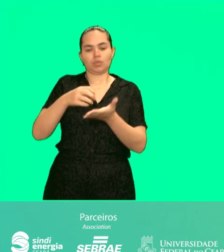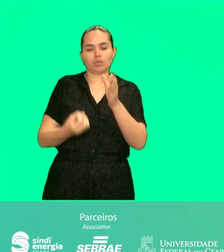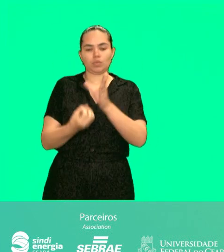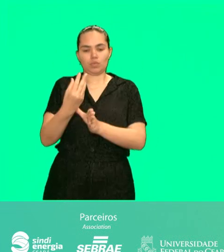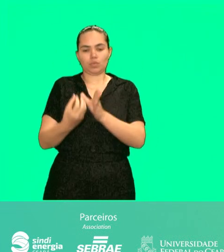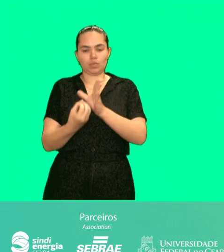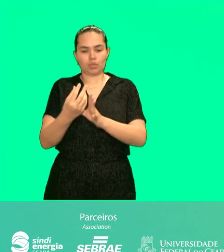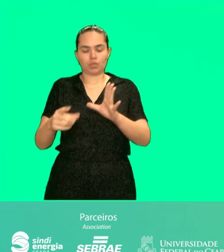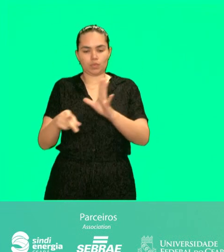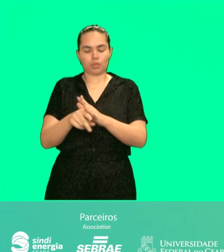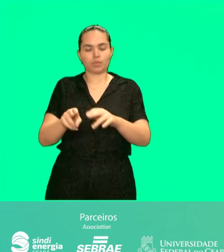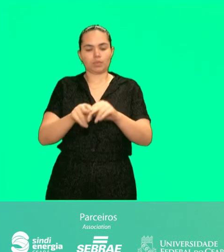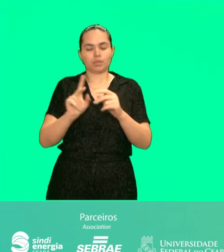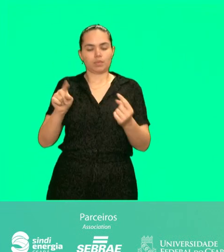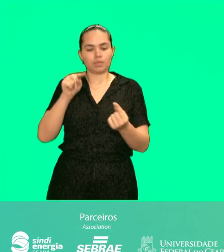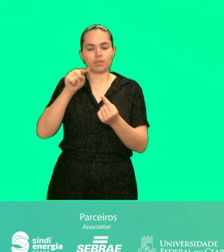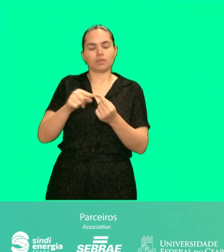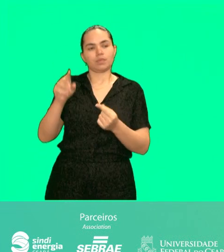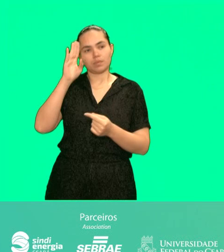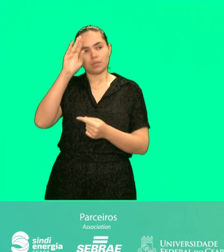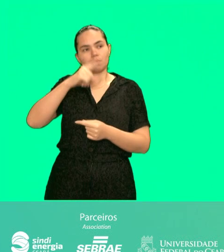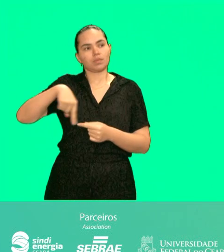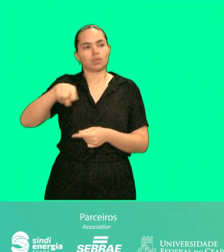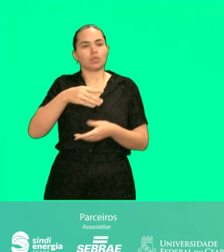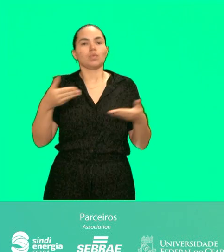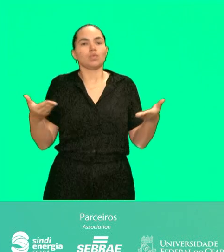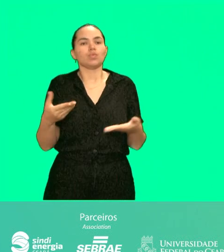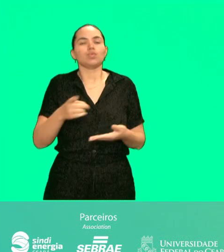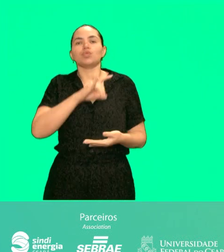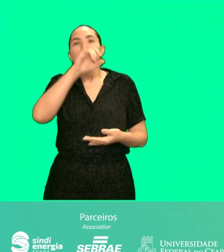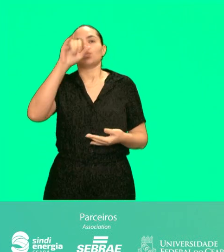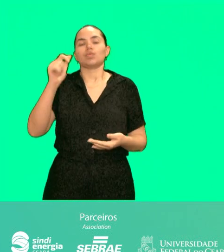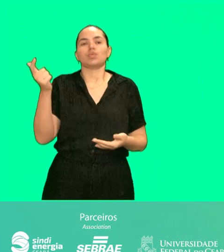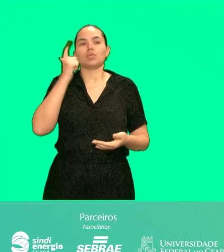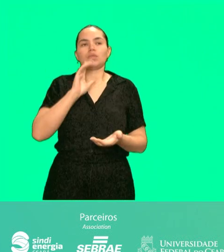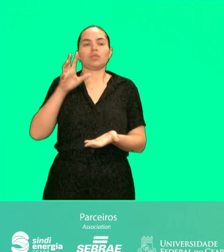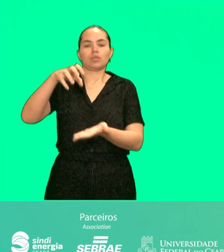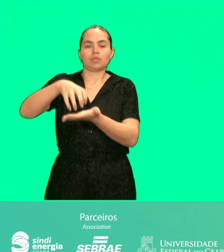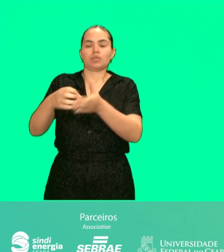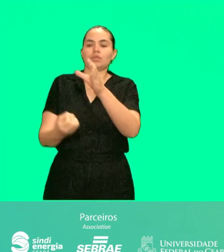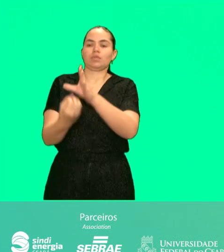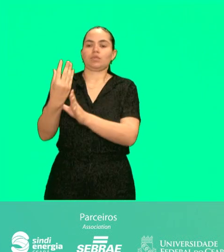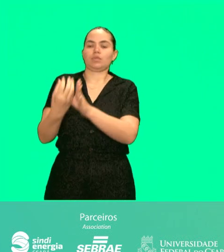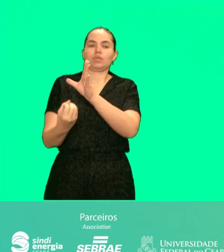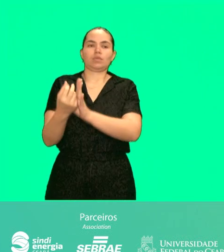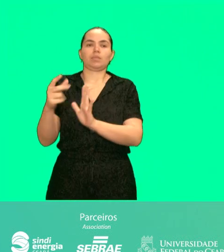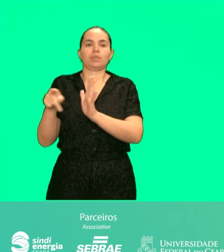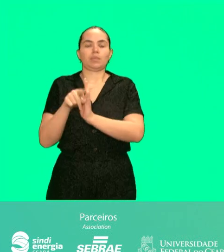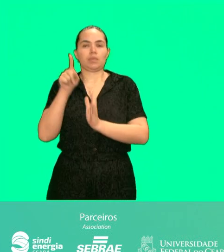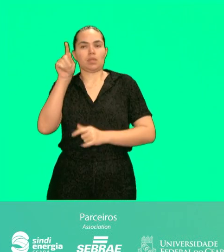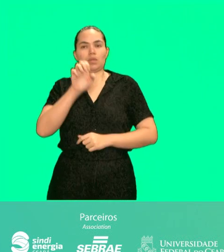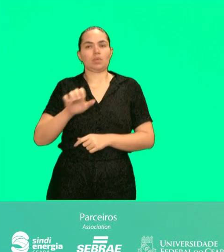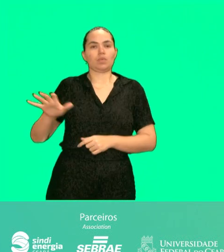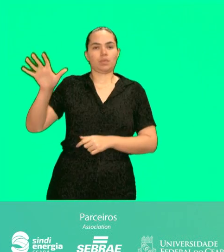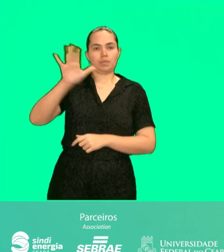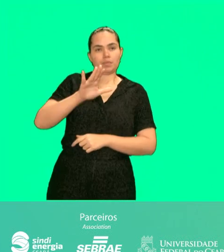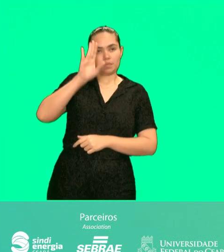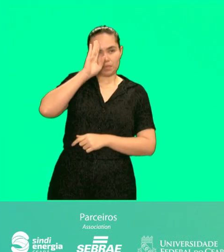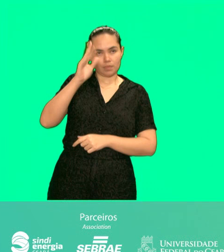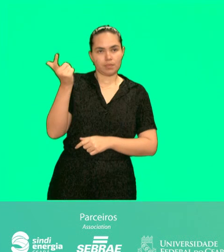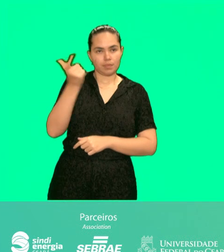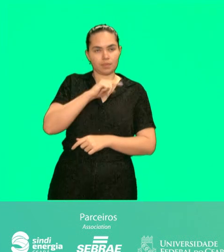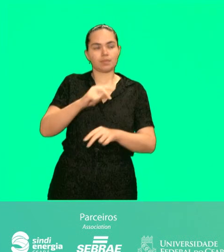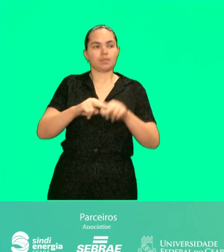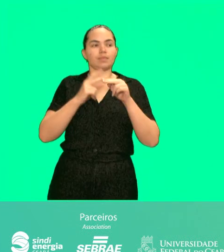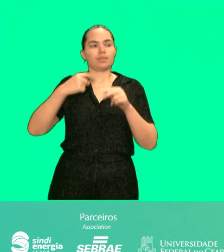manufacturing center Mas ele é here, maybe, construído, but it's hoje em dia, built temos centro de today in manufatura na Europa, manufacturing principalmente. centers.